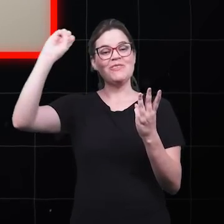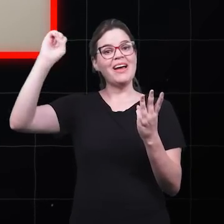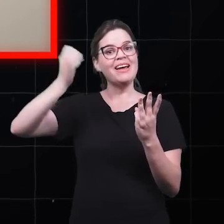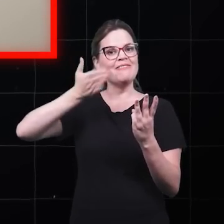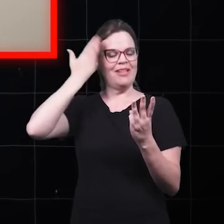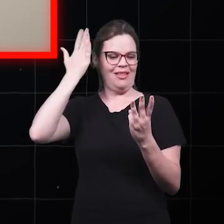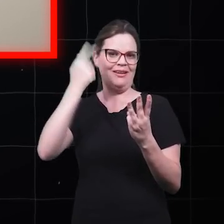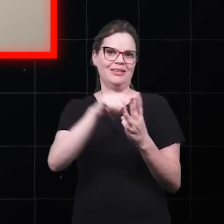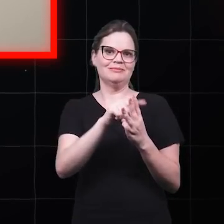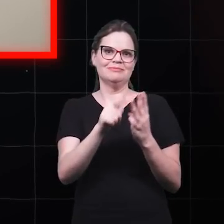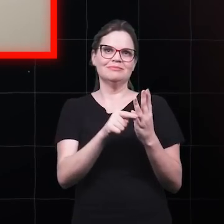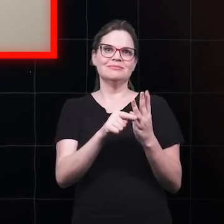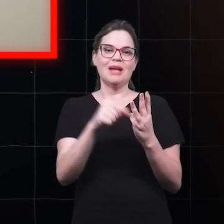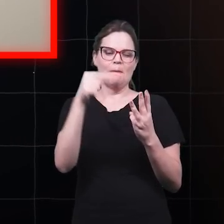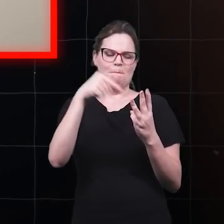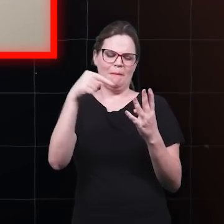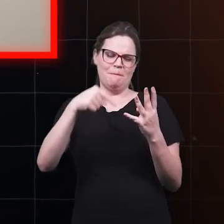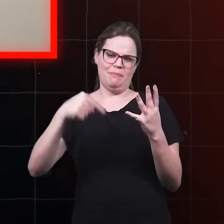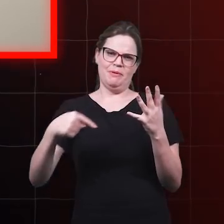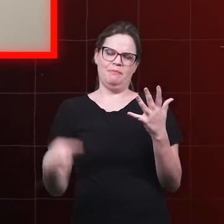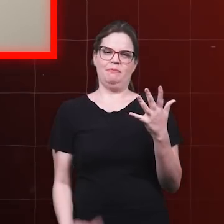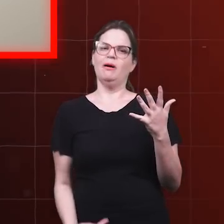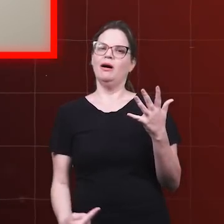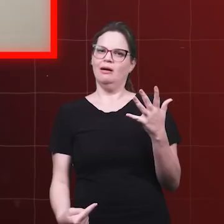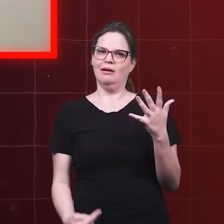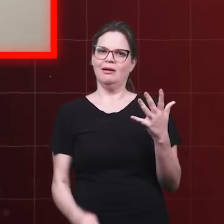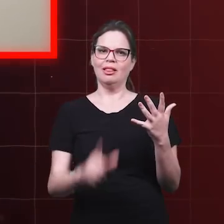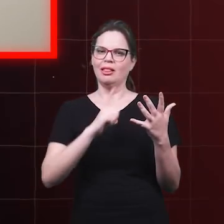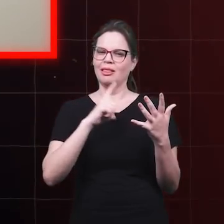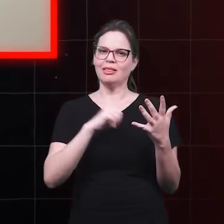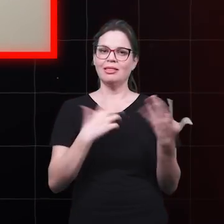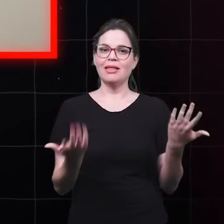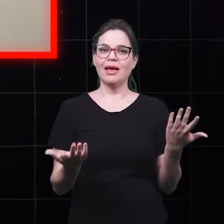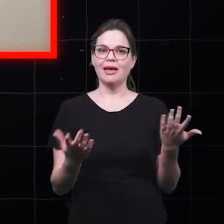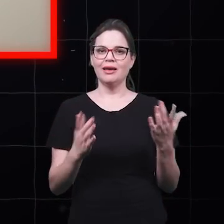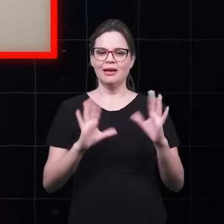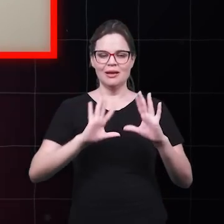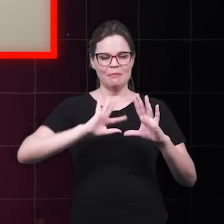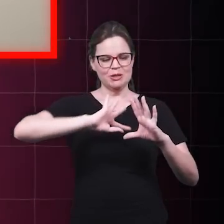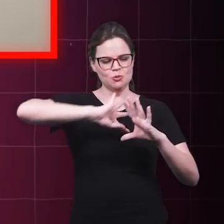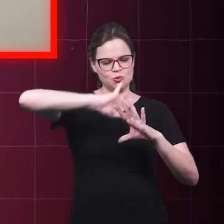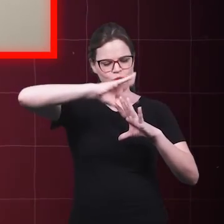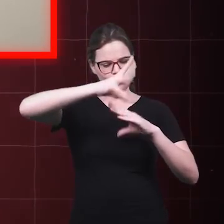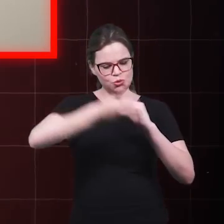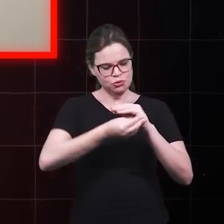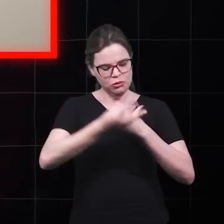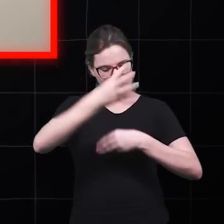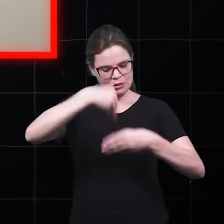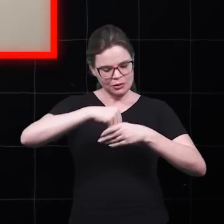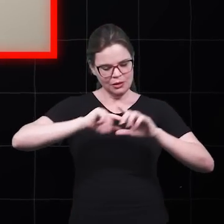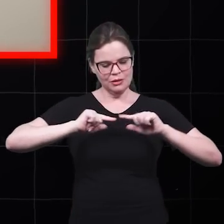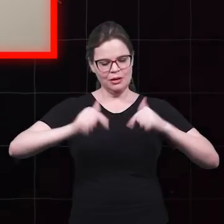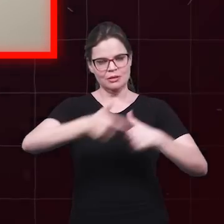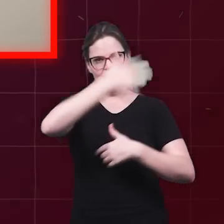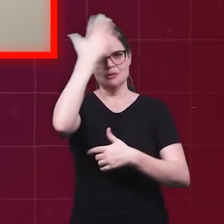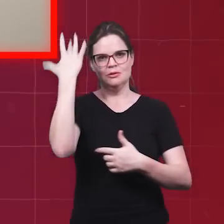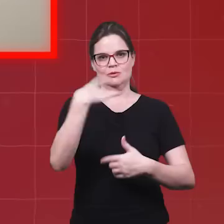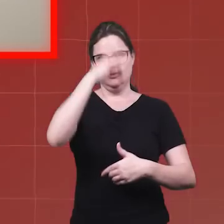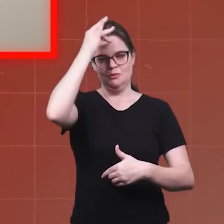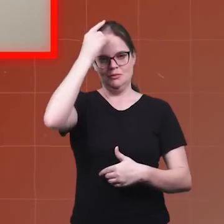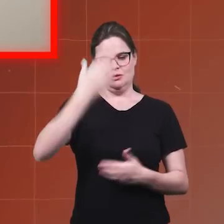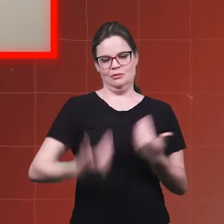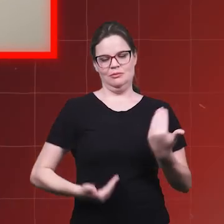revelada. Então, são todo esse conjunto de operações do Espírito Santo sobre a vida da